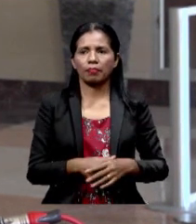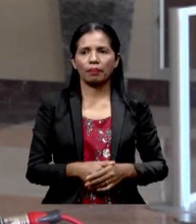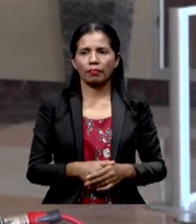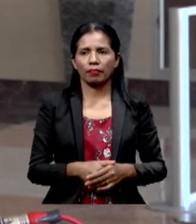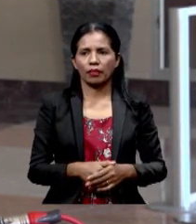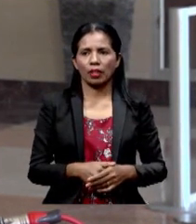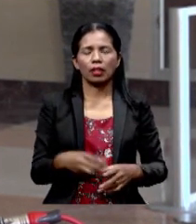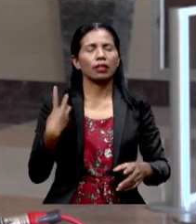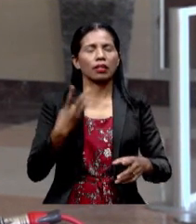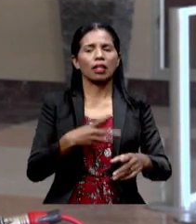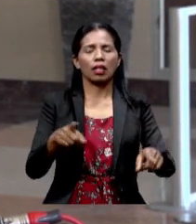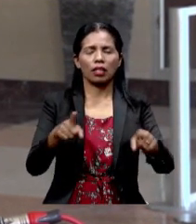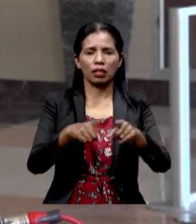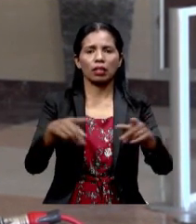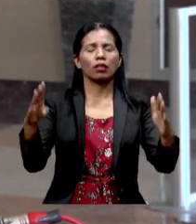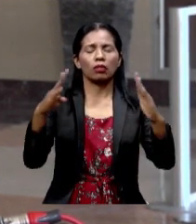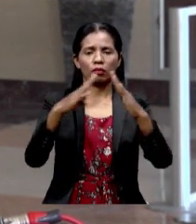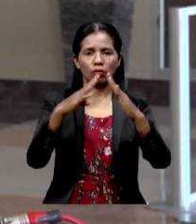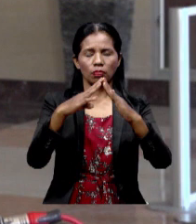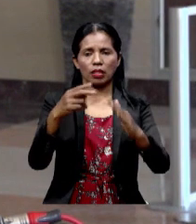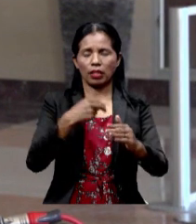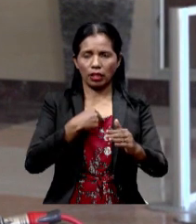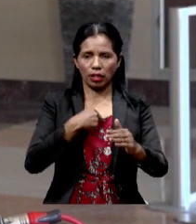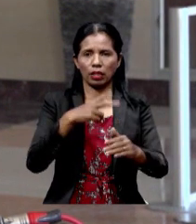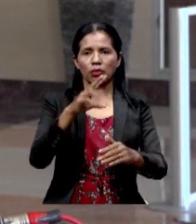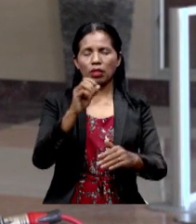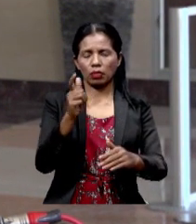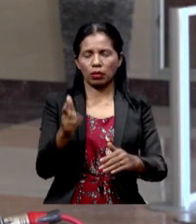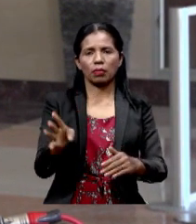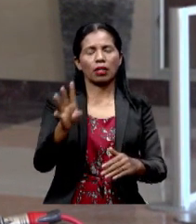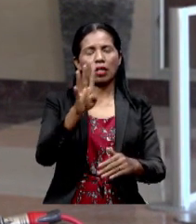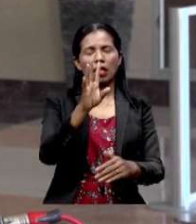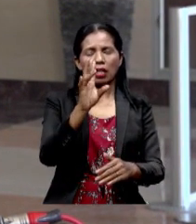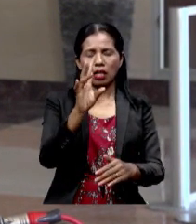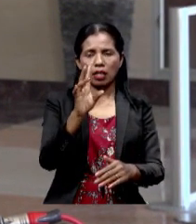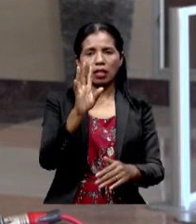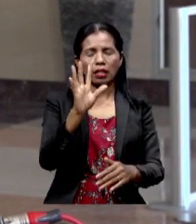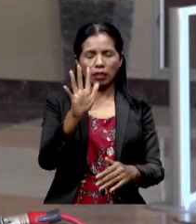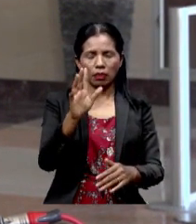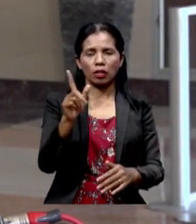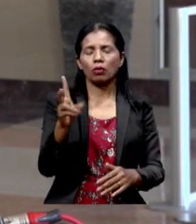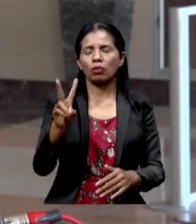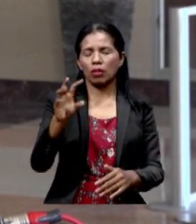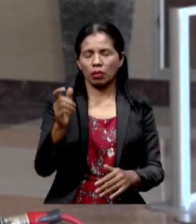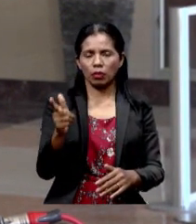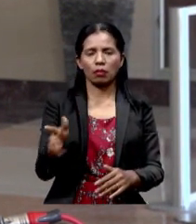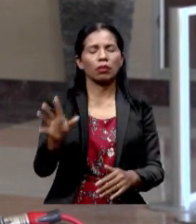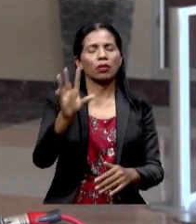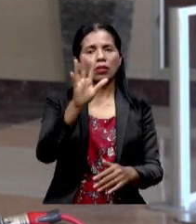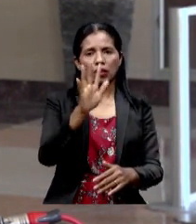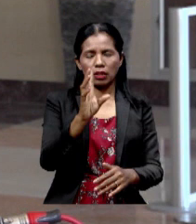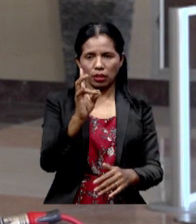Tuan Ruma, ba CPLP, e a 2025 a 2027, nebe uso autorização do seu presidente,